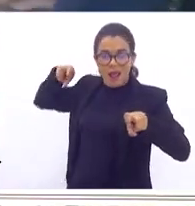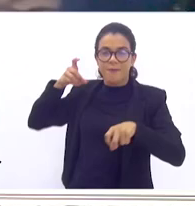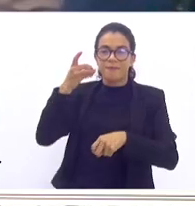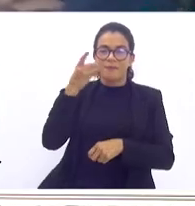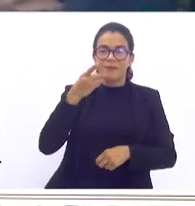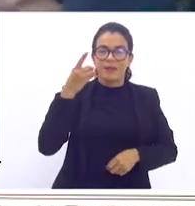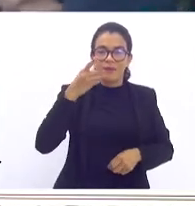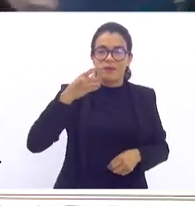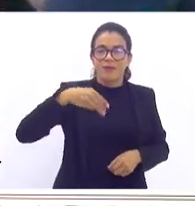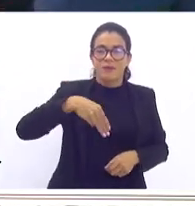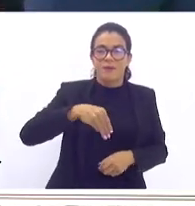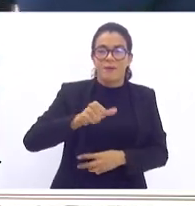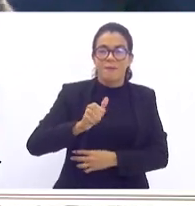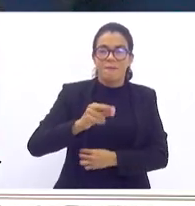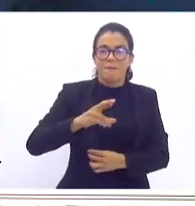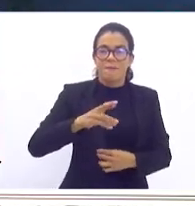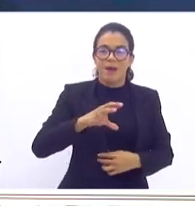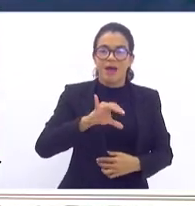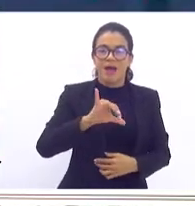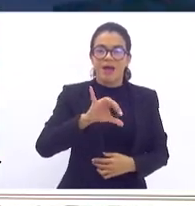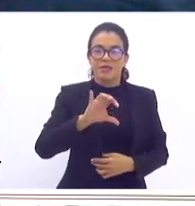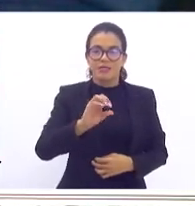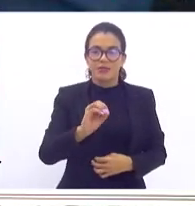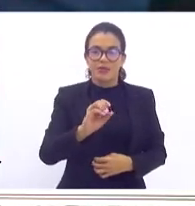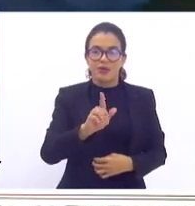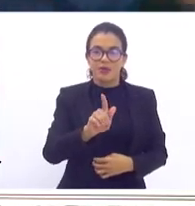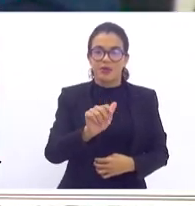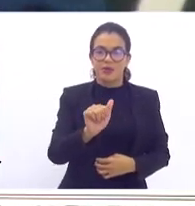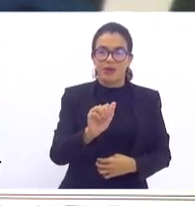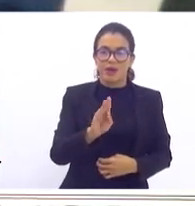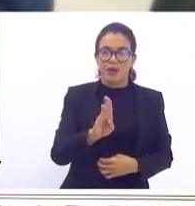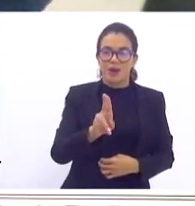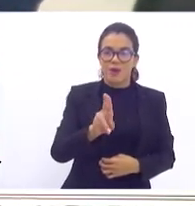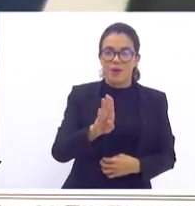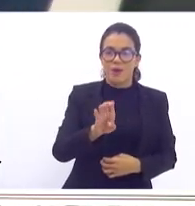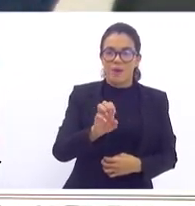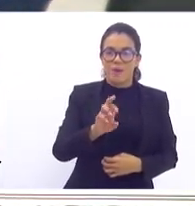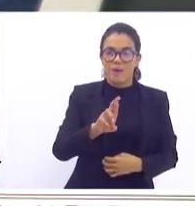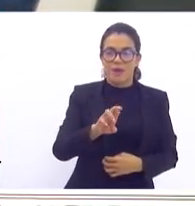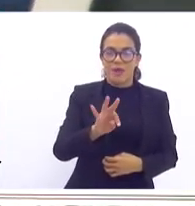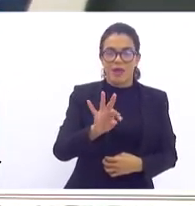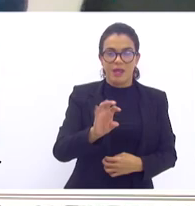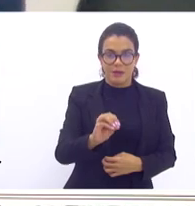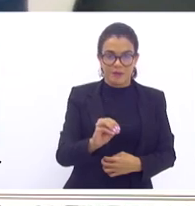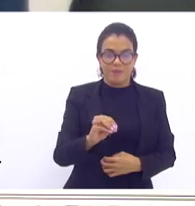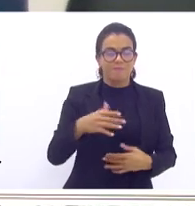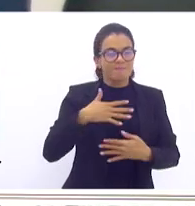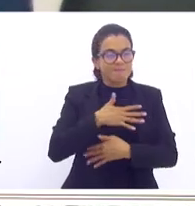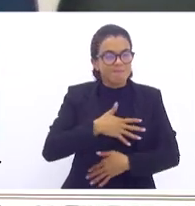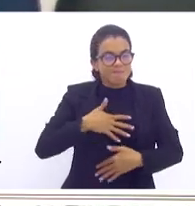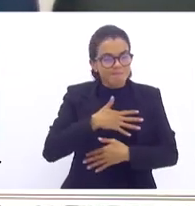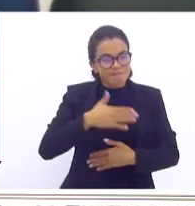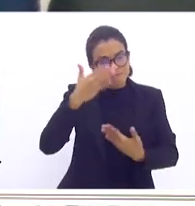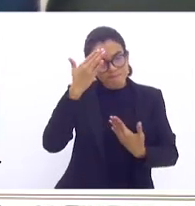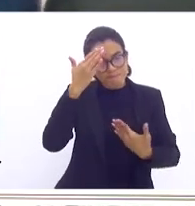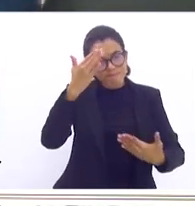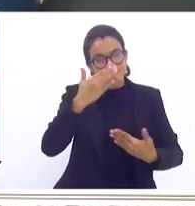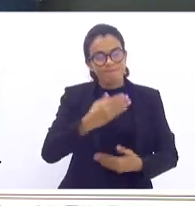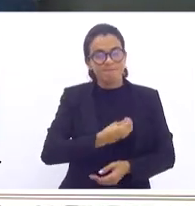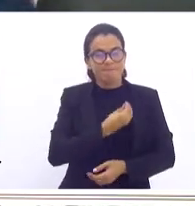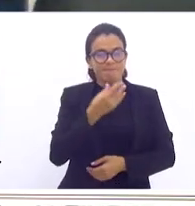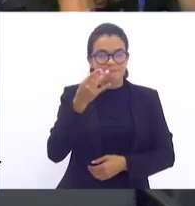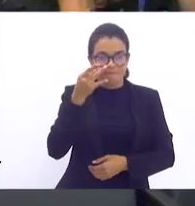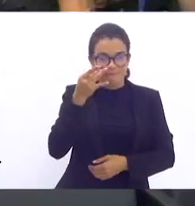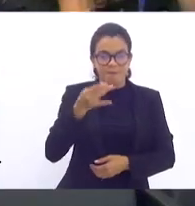Deputado Márcio Alberto Tá quietinho lá atrás saudar lá atrás o nosso querido Deputado Márcio Gualberto Obrigado aí Márcio por